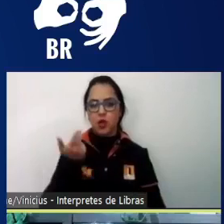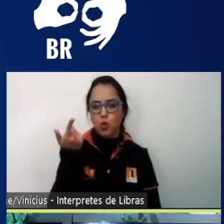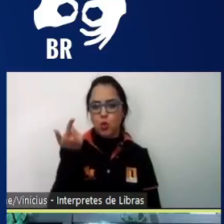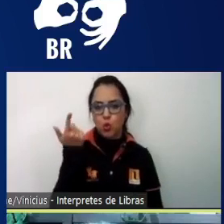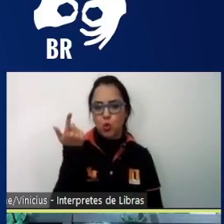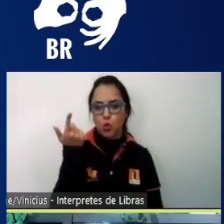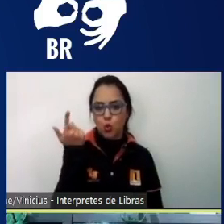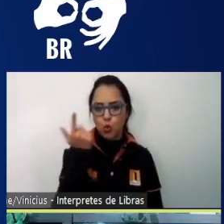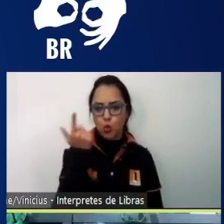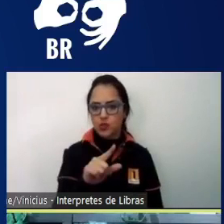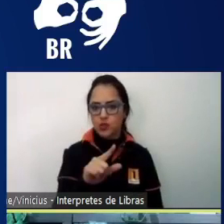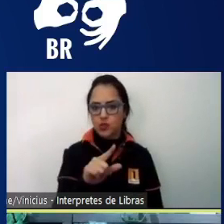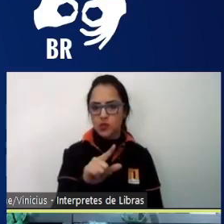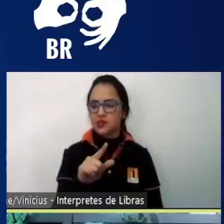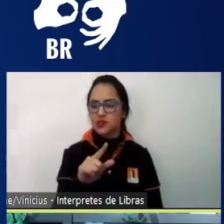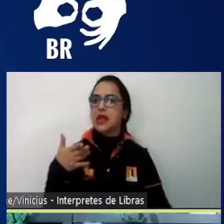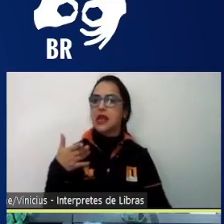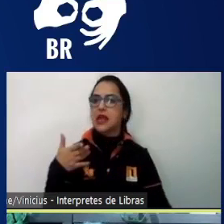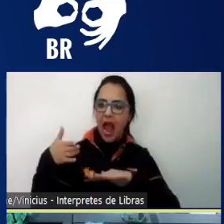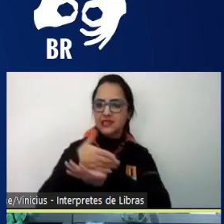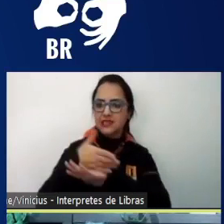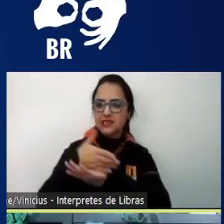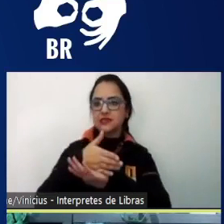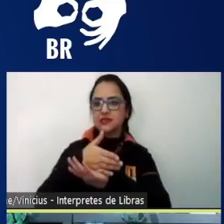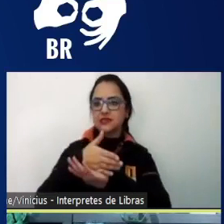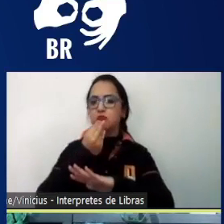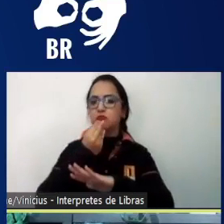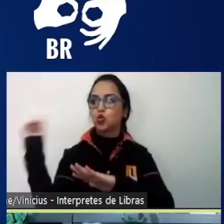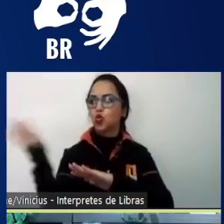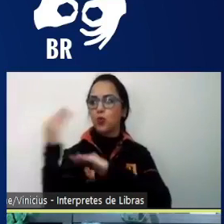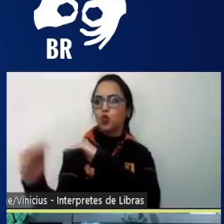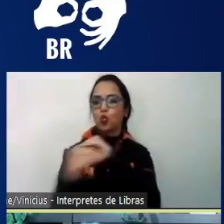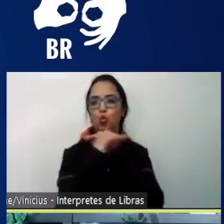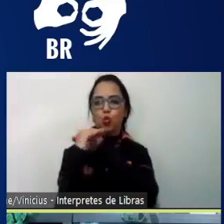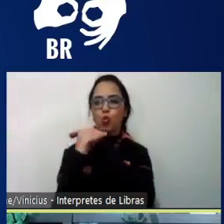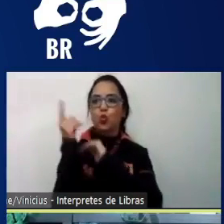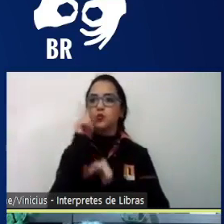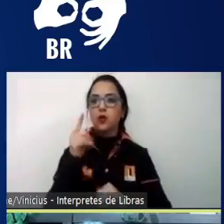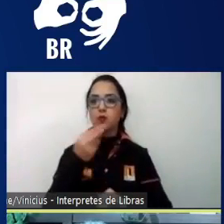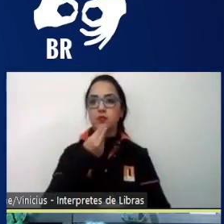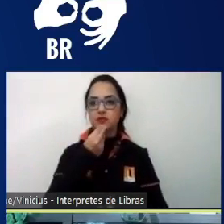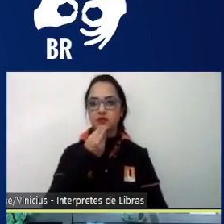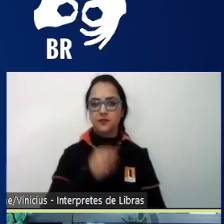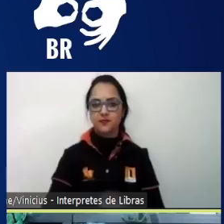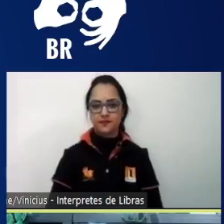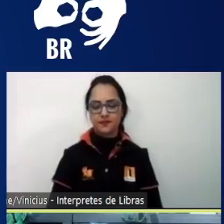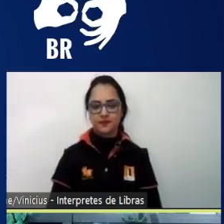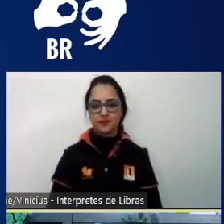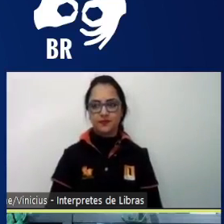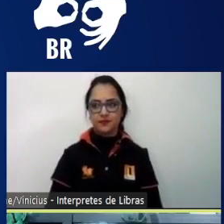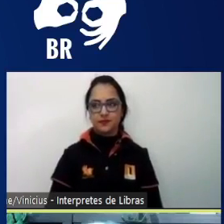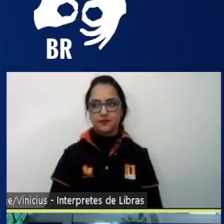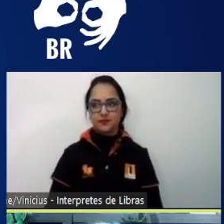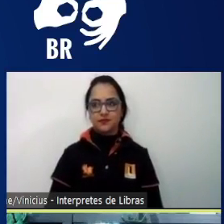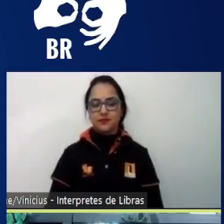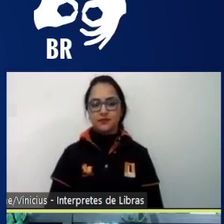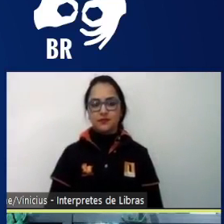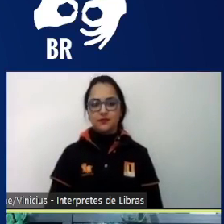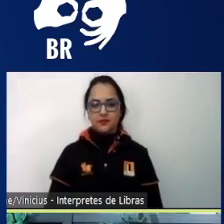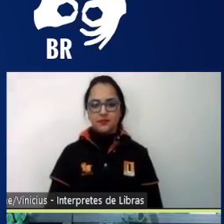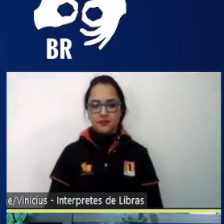o acesso às mesmas oportunidades. A equidade requer um trabalho preliminar para